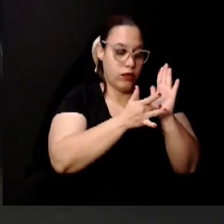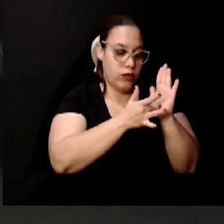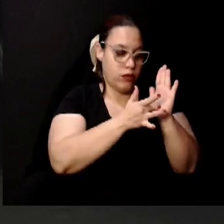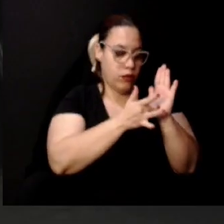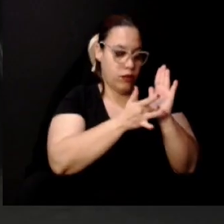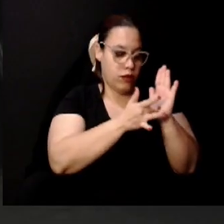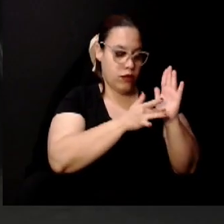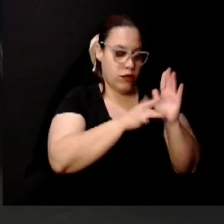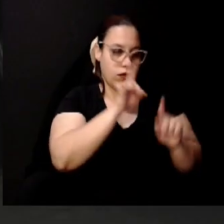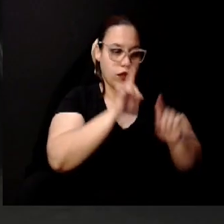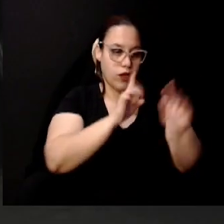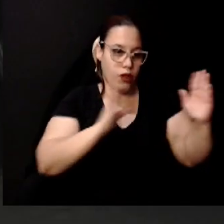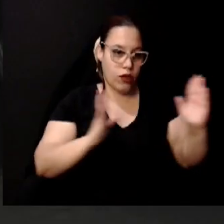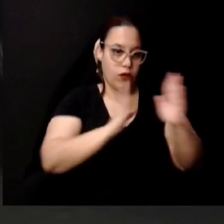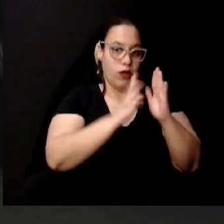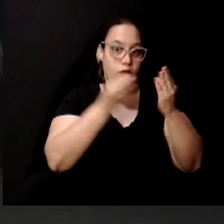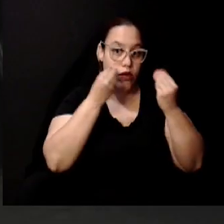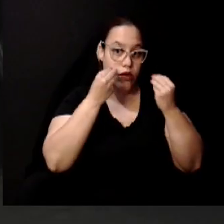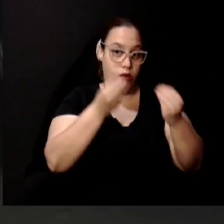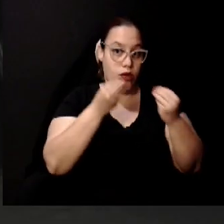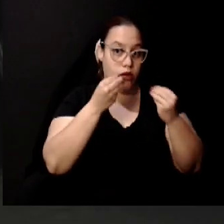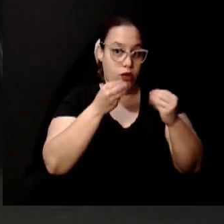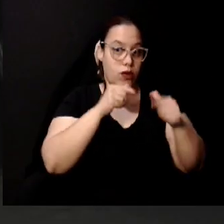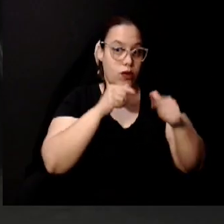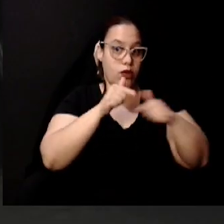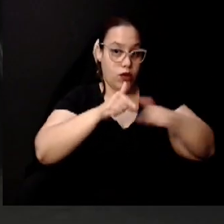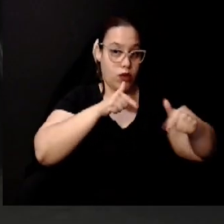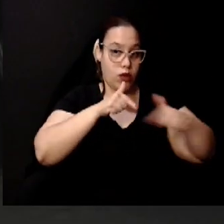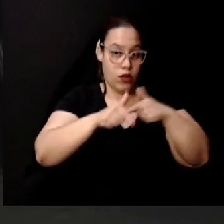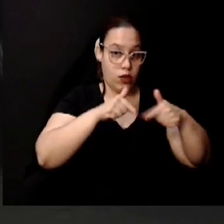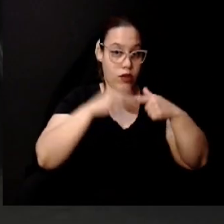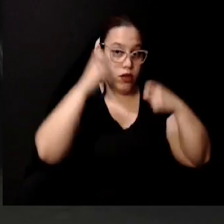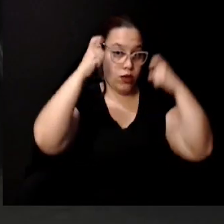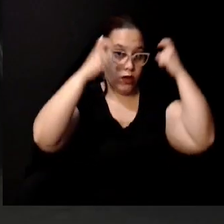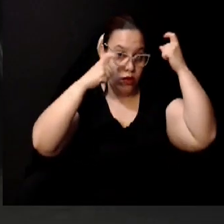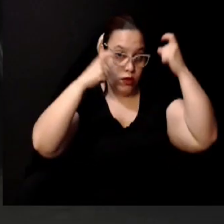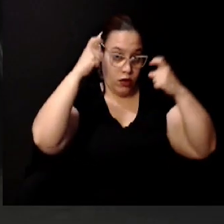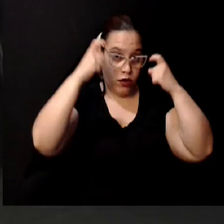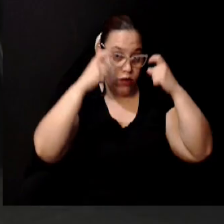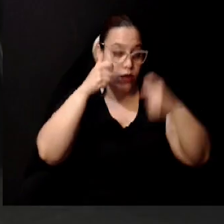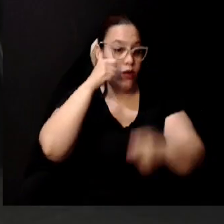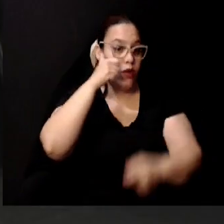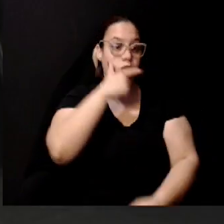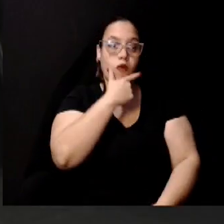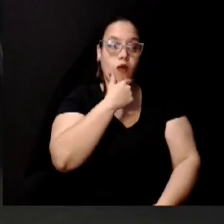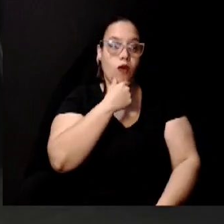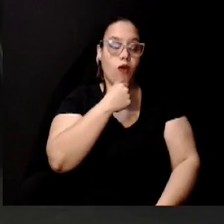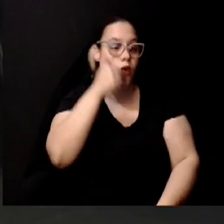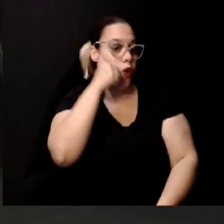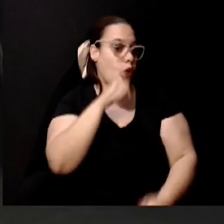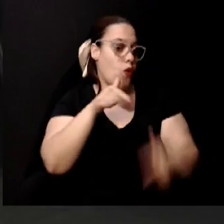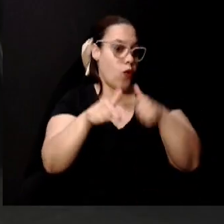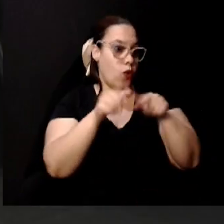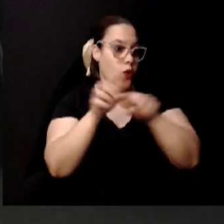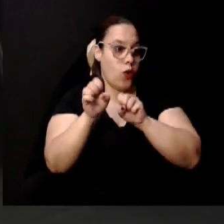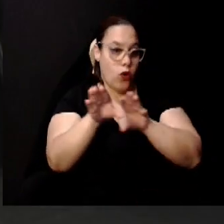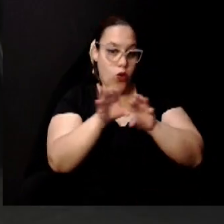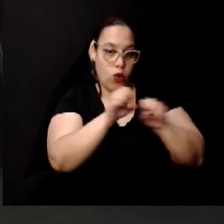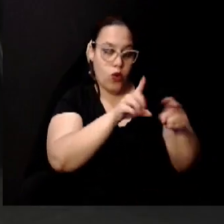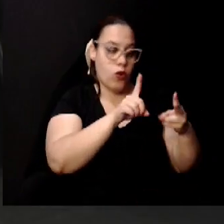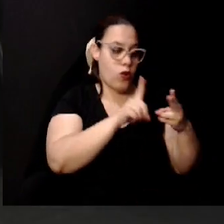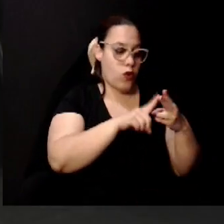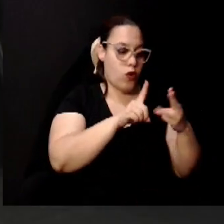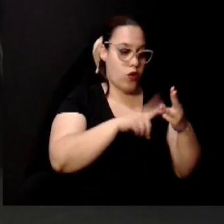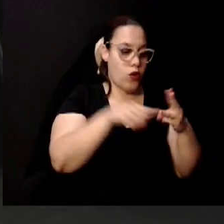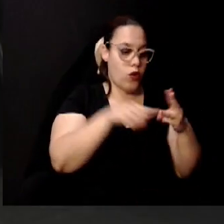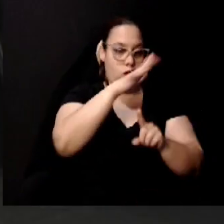em algumas frentes, como trabalho e a preocupação com o trabalhador, a questão da educação e a questão do meio ambiente?